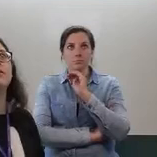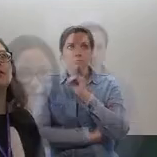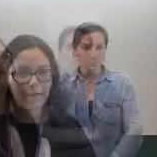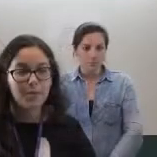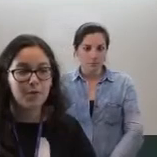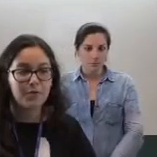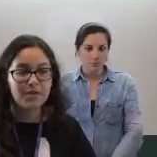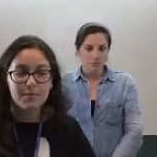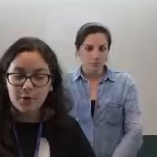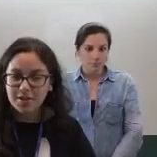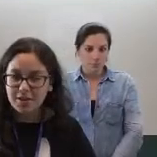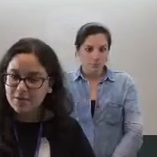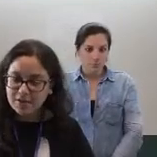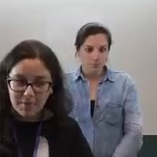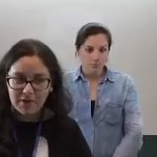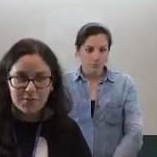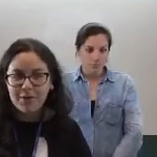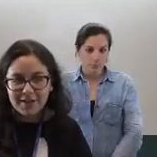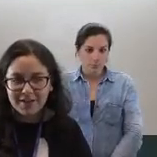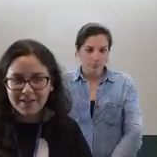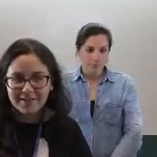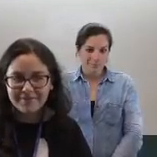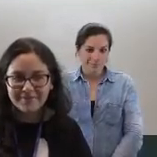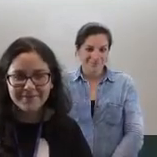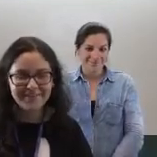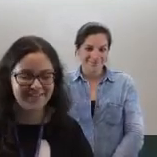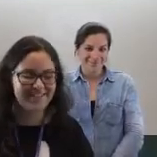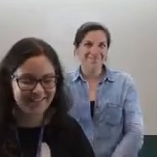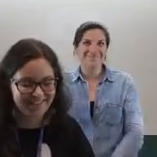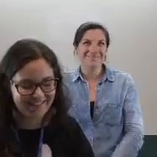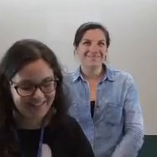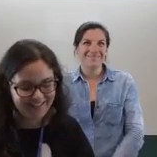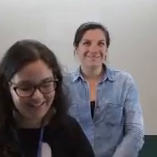Facebook. Porque o Facebook, gente, não é só para falar de política, não.